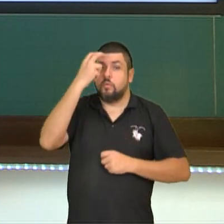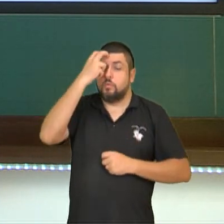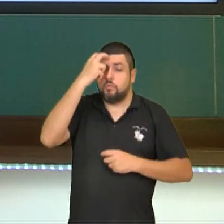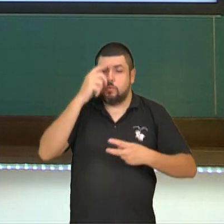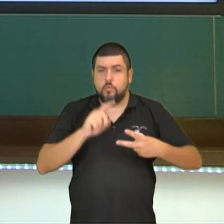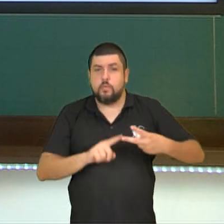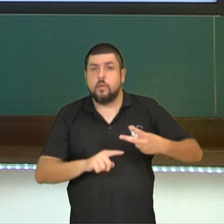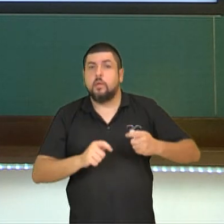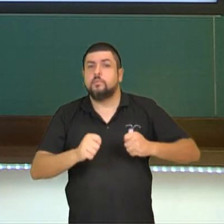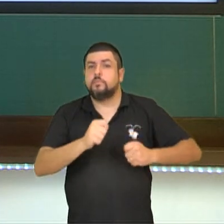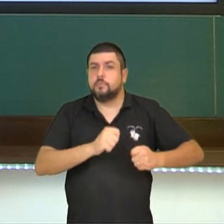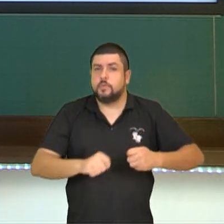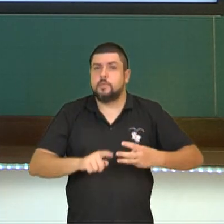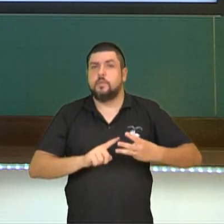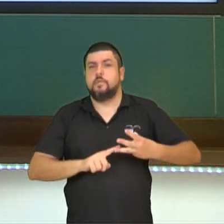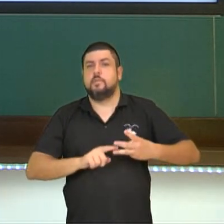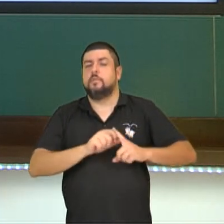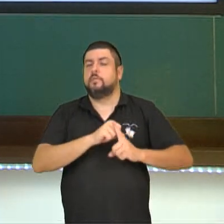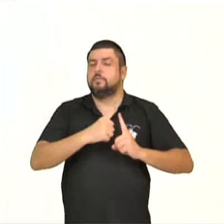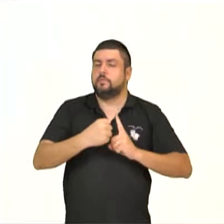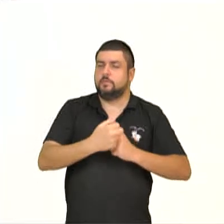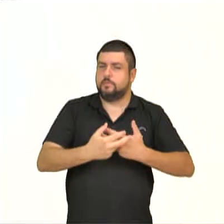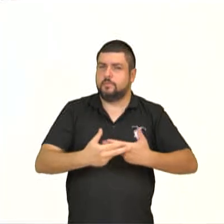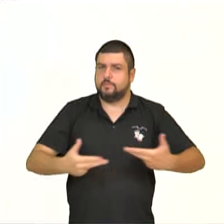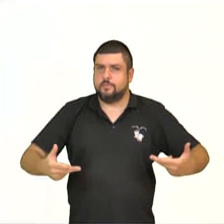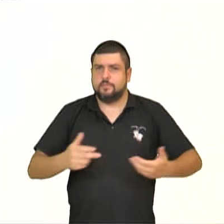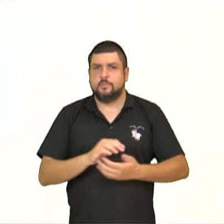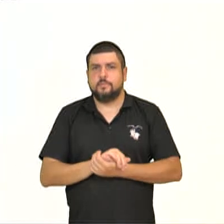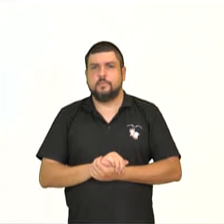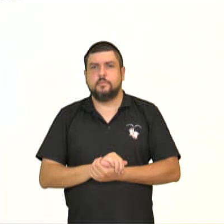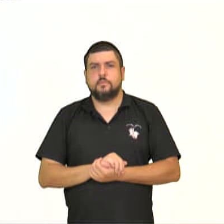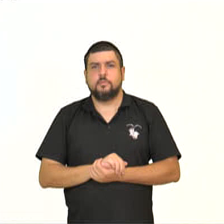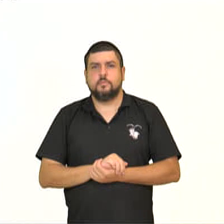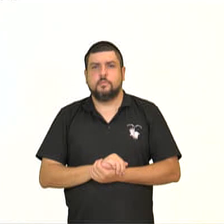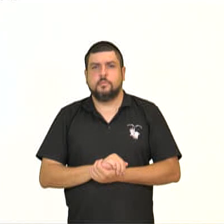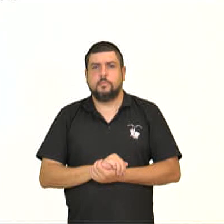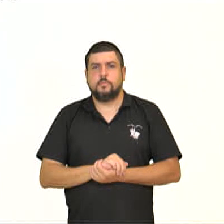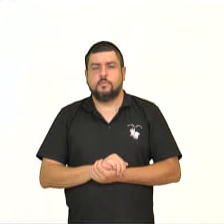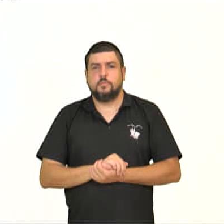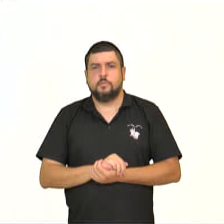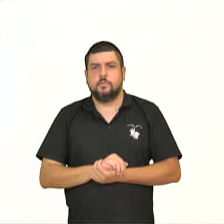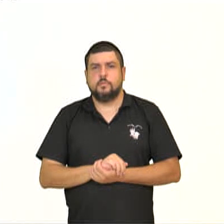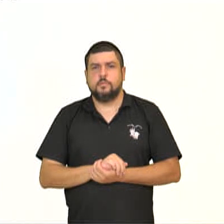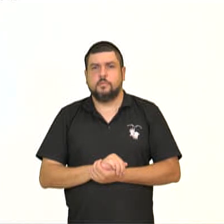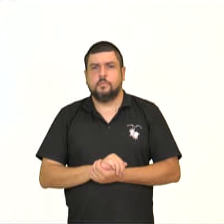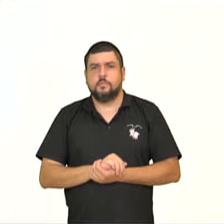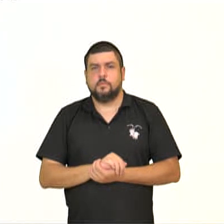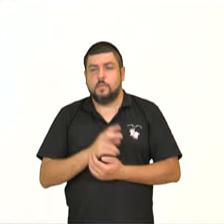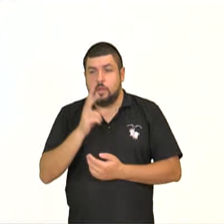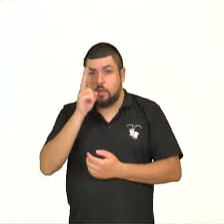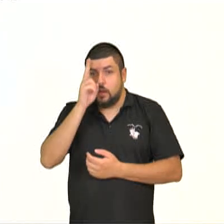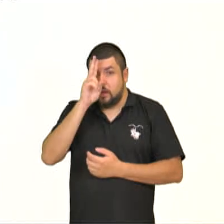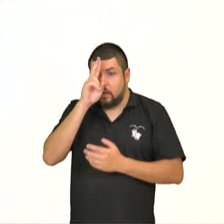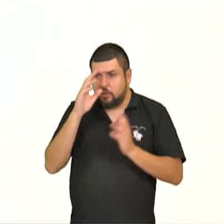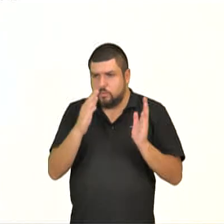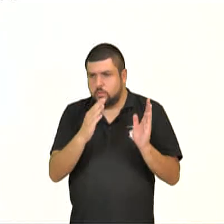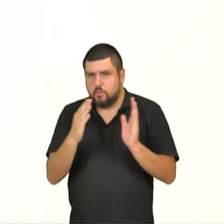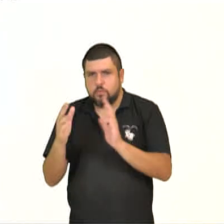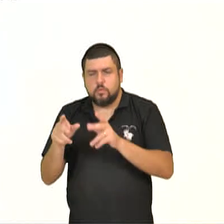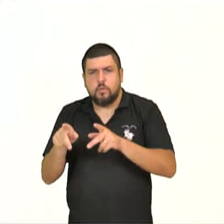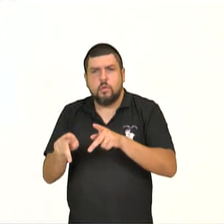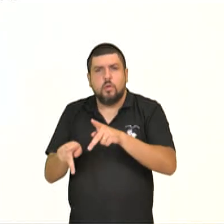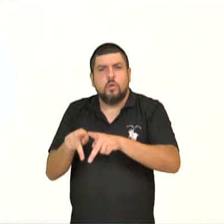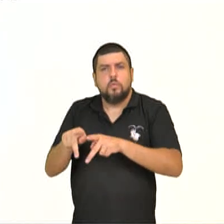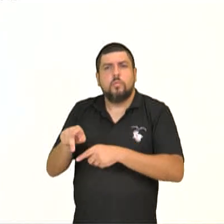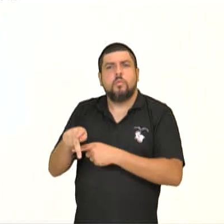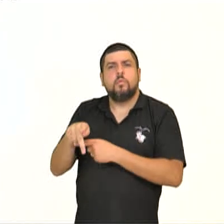própria história está relacionada, ok? Estudar a história do povo cuxita traz a discussão de que não eram somente os